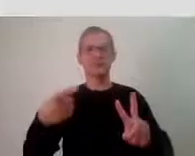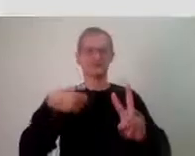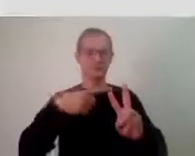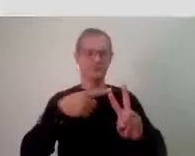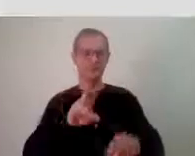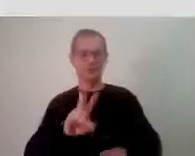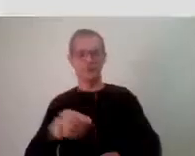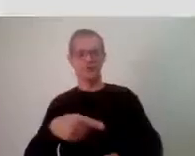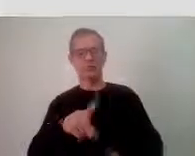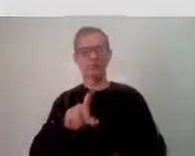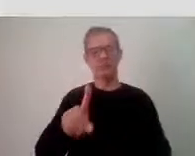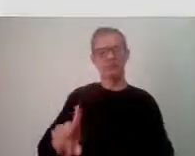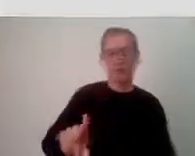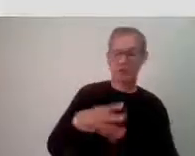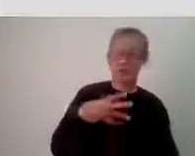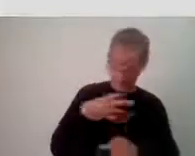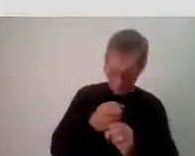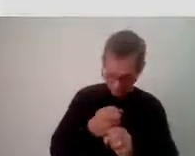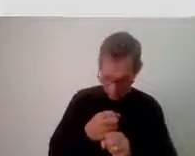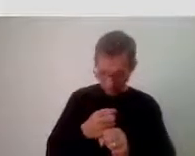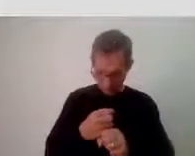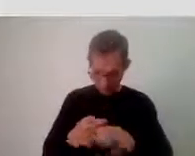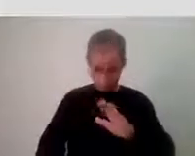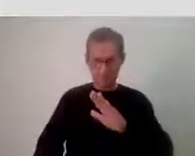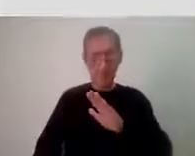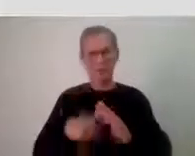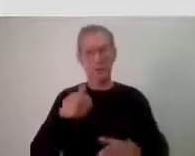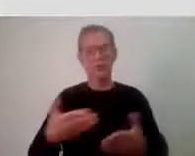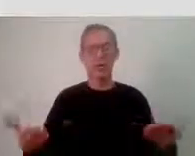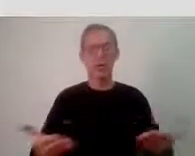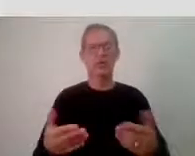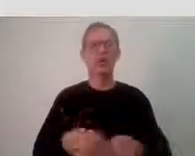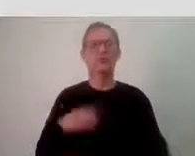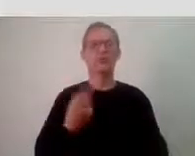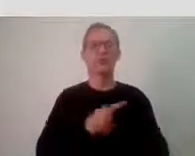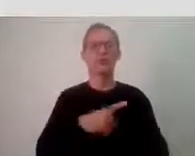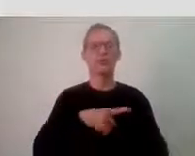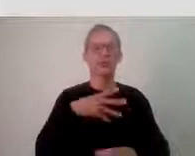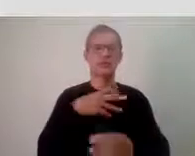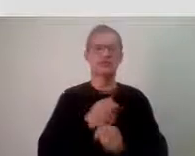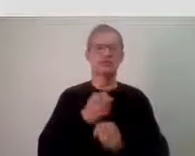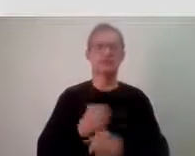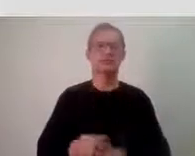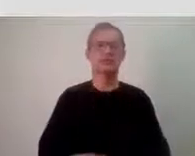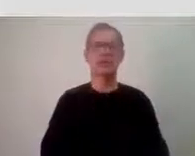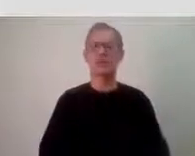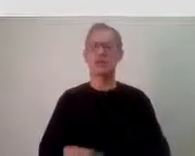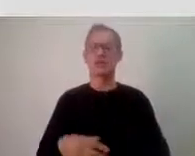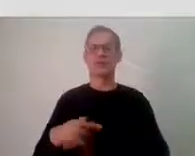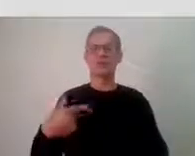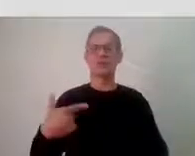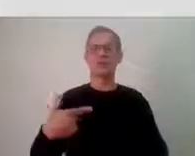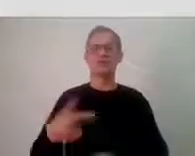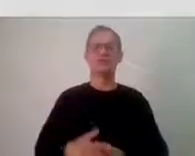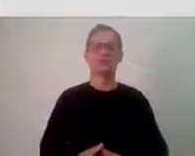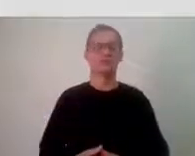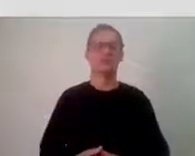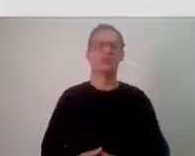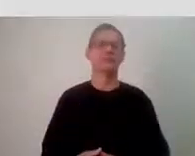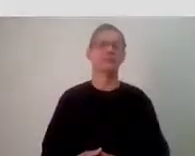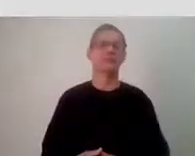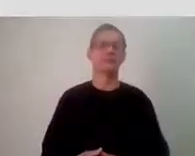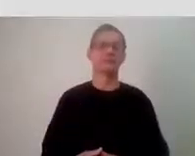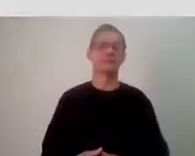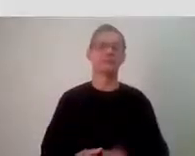de 2 menos 1. Calculamos a primeira parte. Agora, nós vamos calcular a segunda parte.